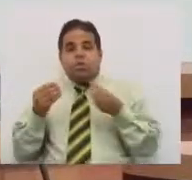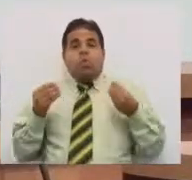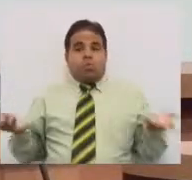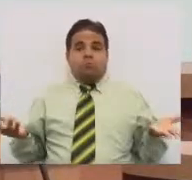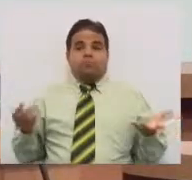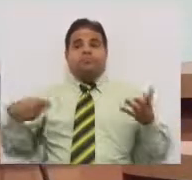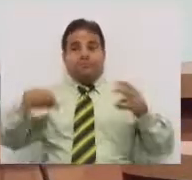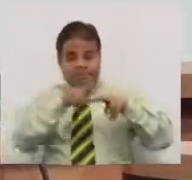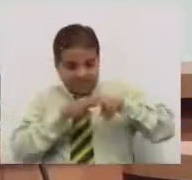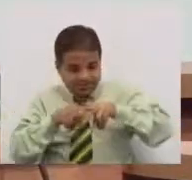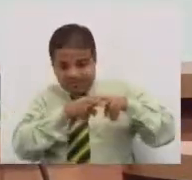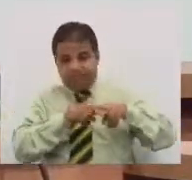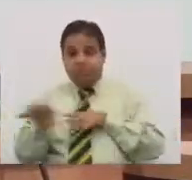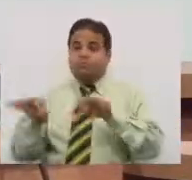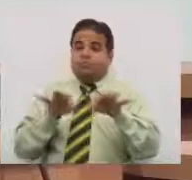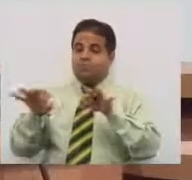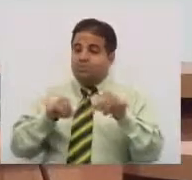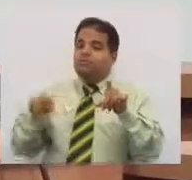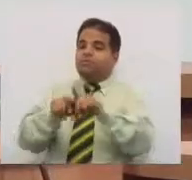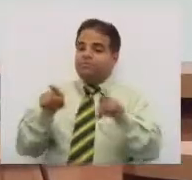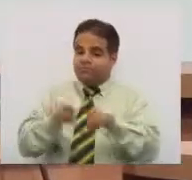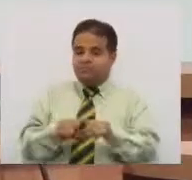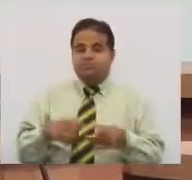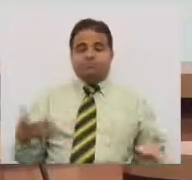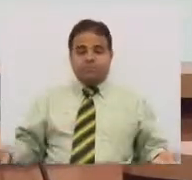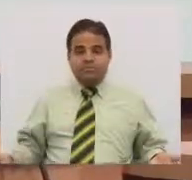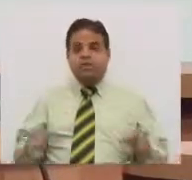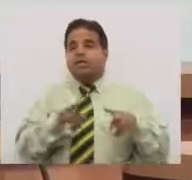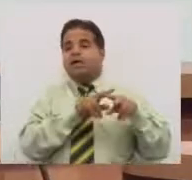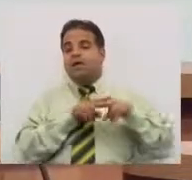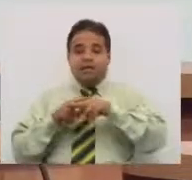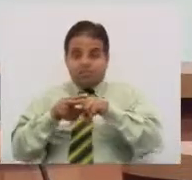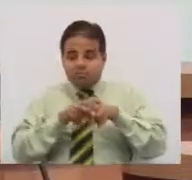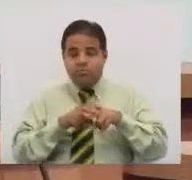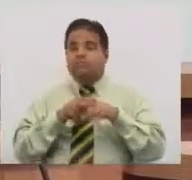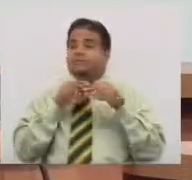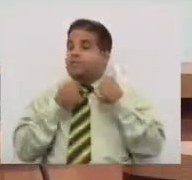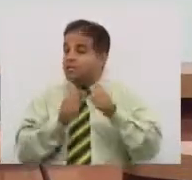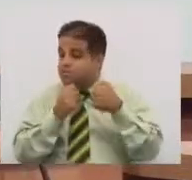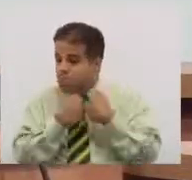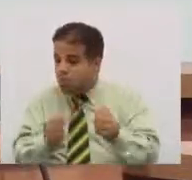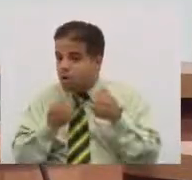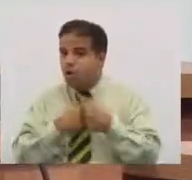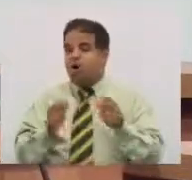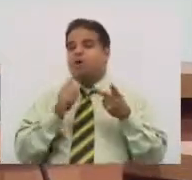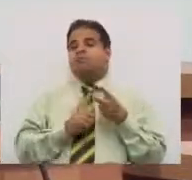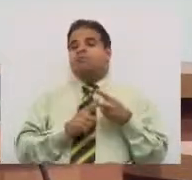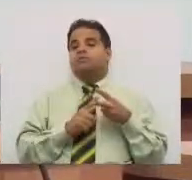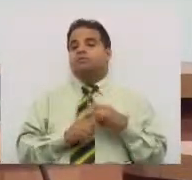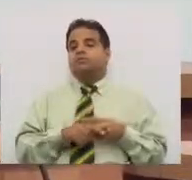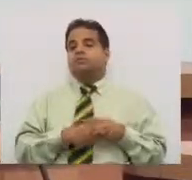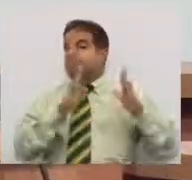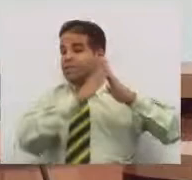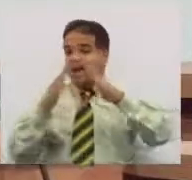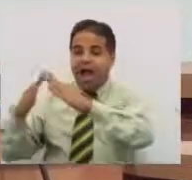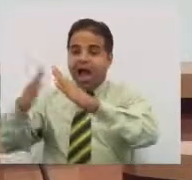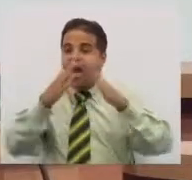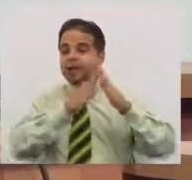na revisão do plano, assim como também tem que prever a questão do transporte, tem que prever a questão da